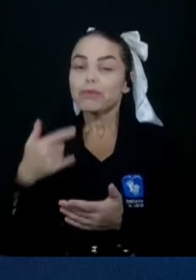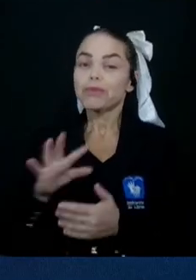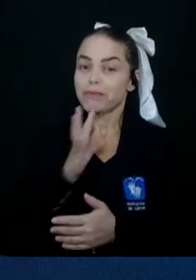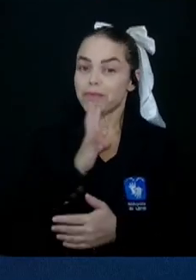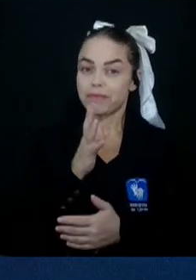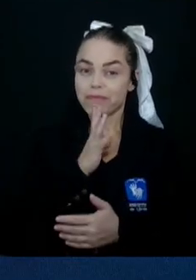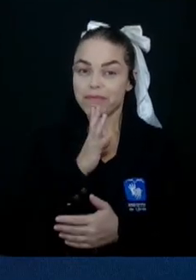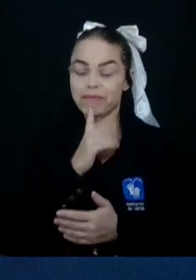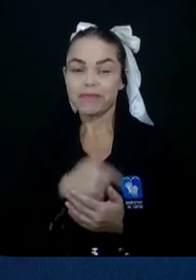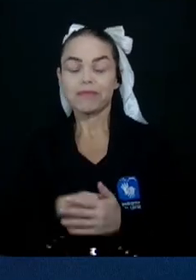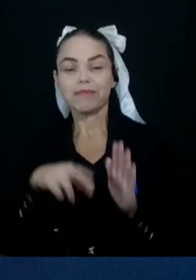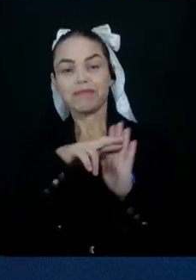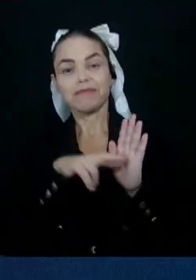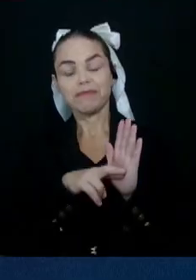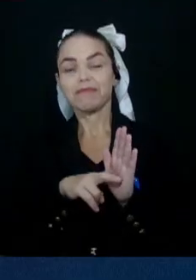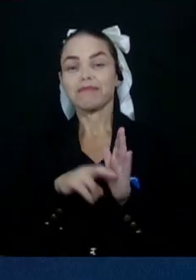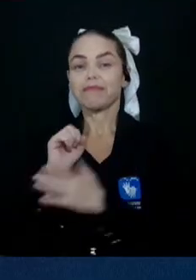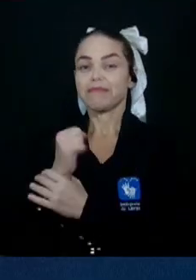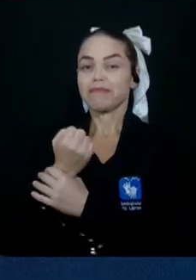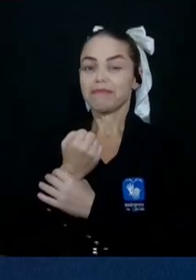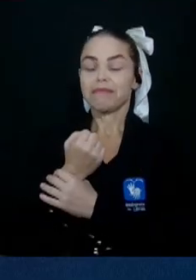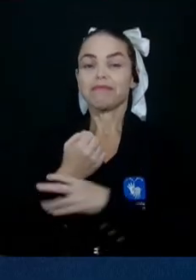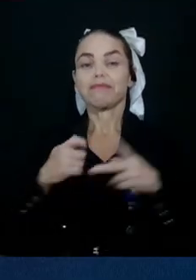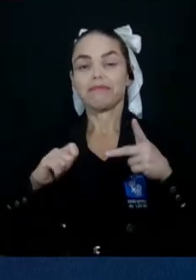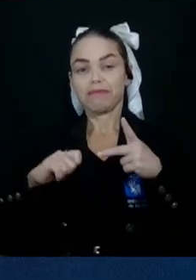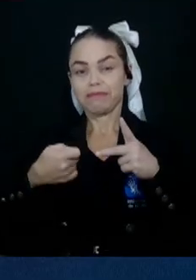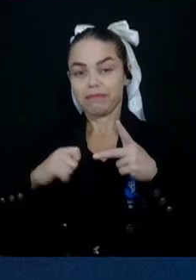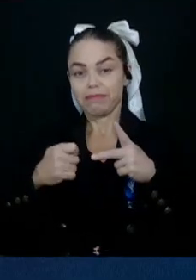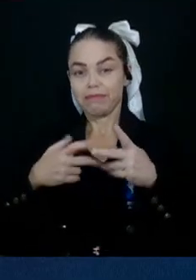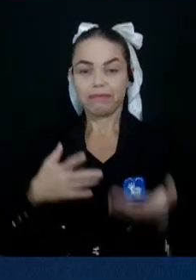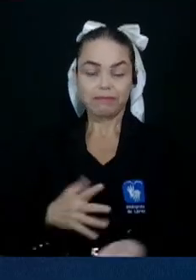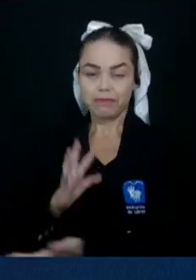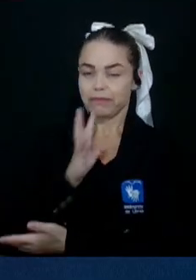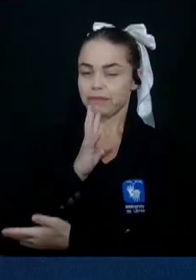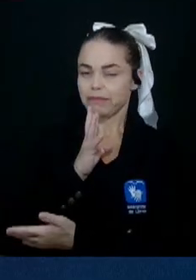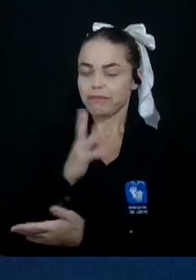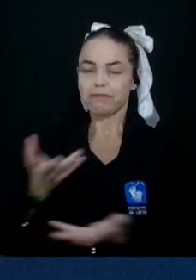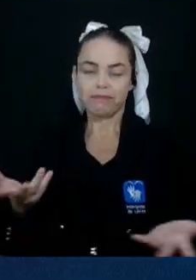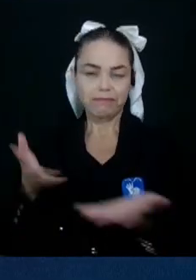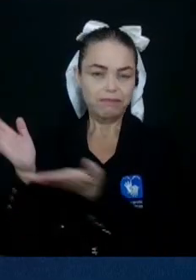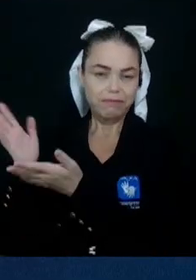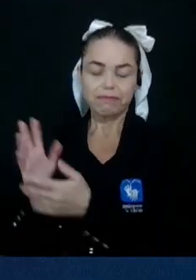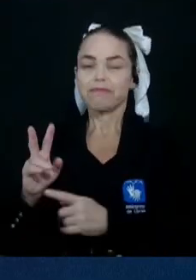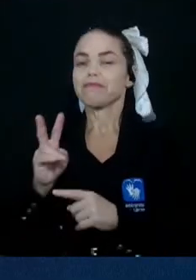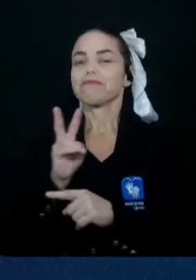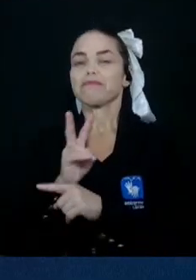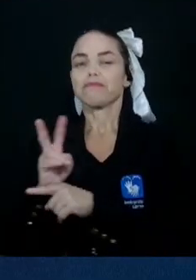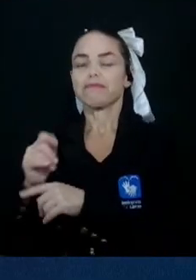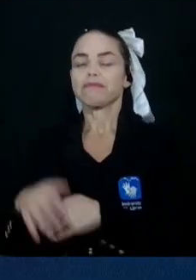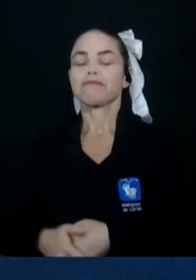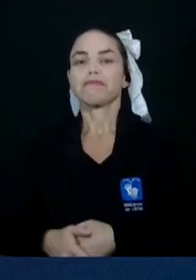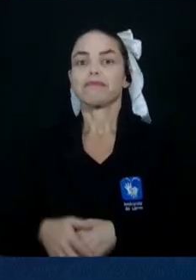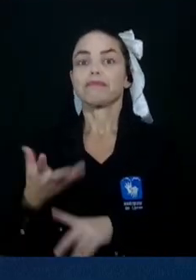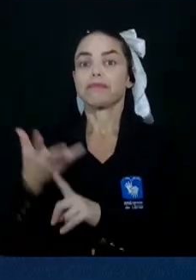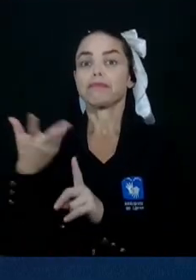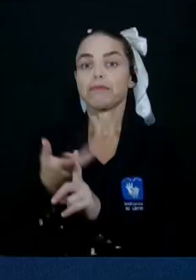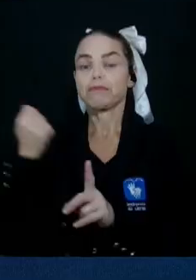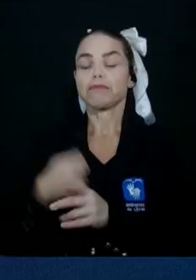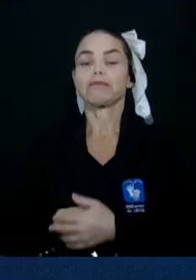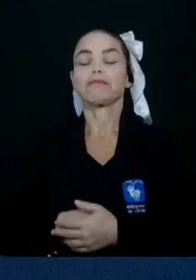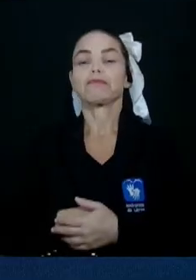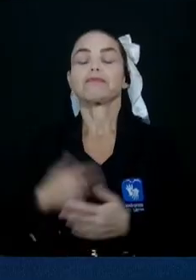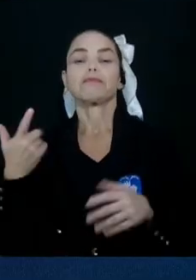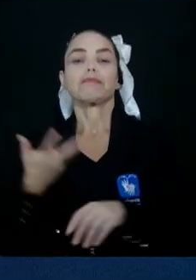de segurança do Pix e os principais cuidados para não cair em golpes e fraudes. Seguem abertas as inscrições